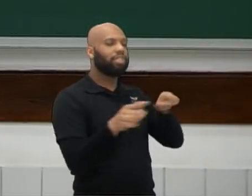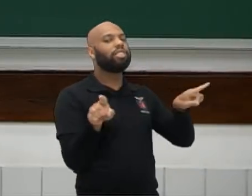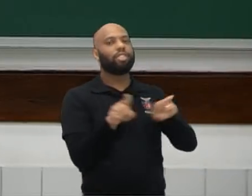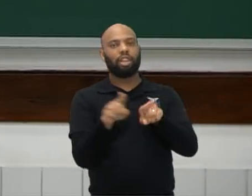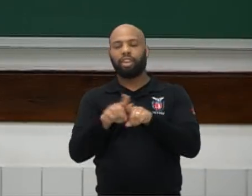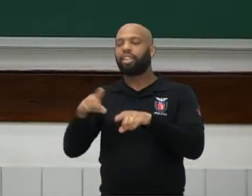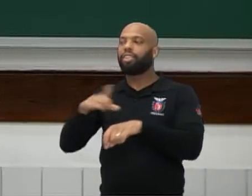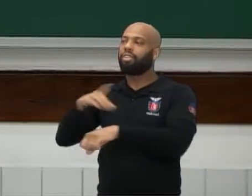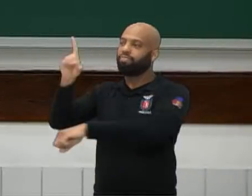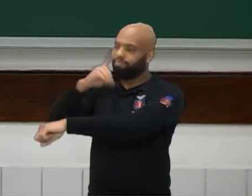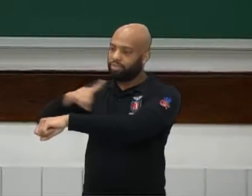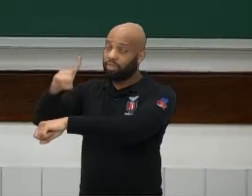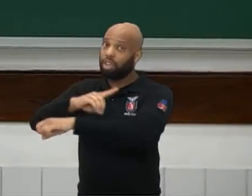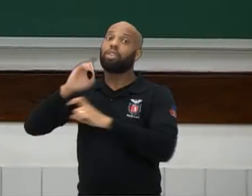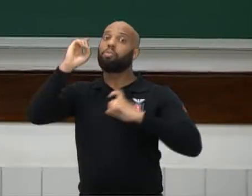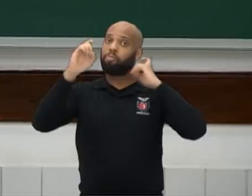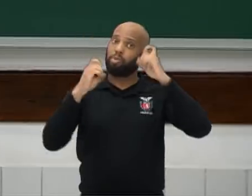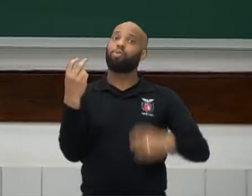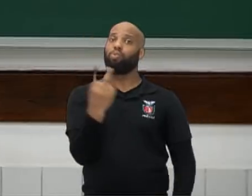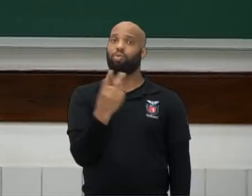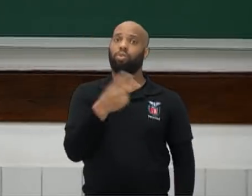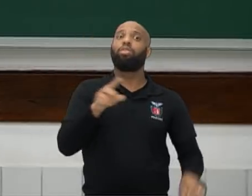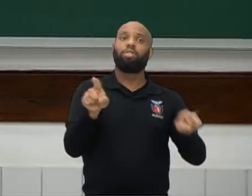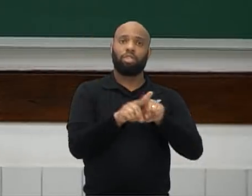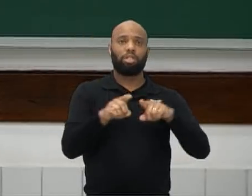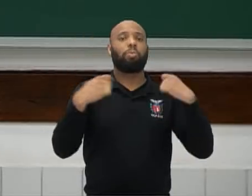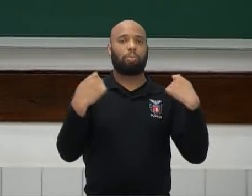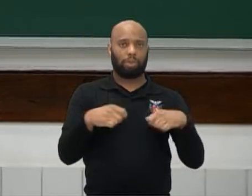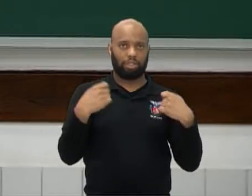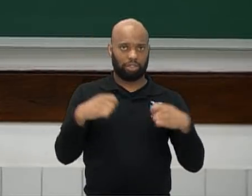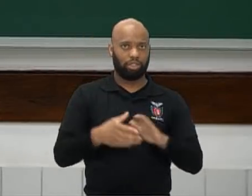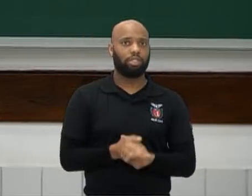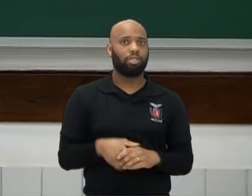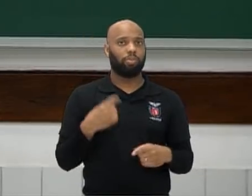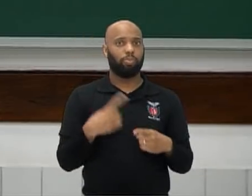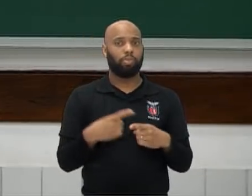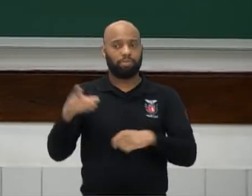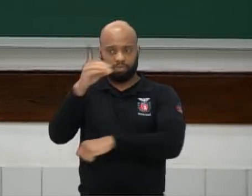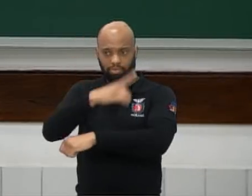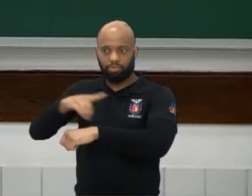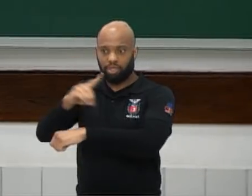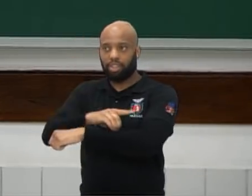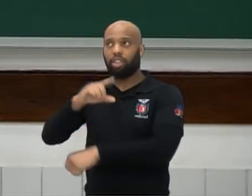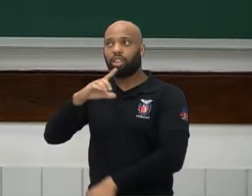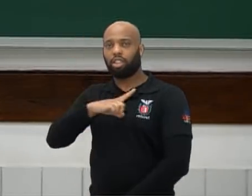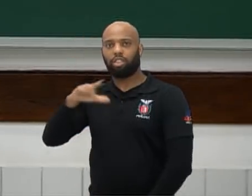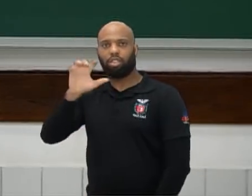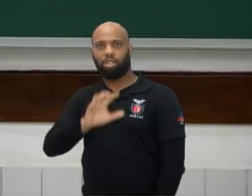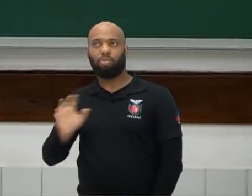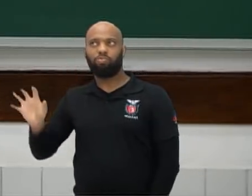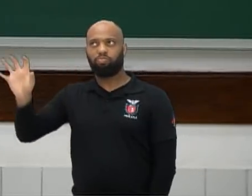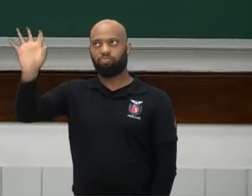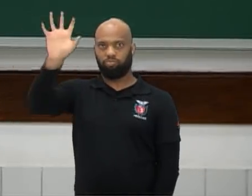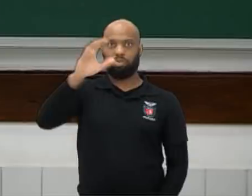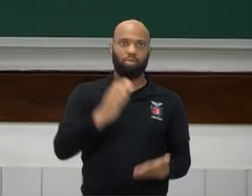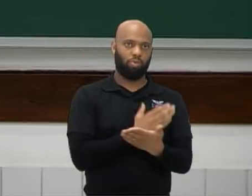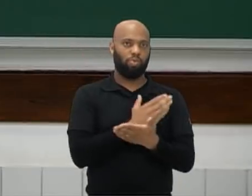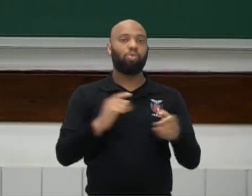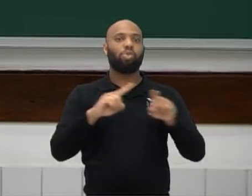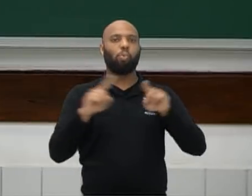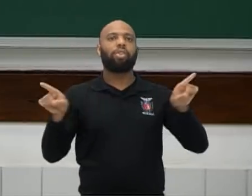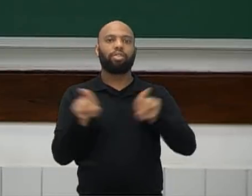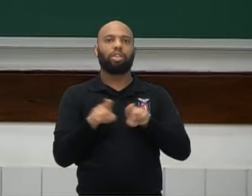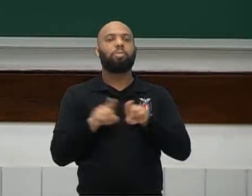a gente ainda tem que se preocupar com uma epidemia de dengue. Ela é um pouco mais localizada, por isso é chamado de epidemia, mas é uma